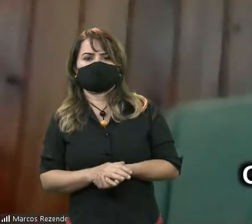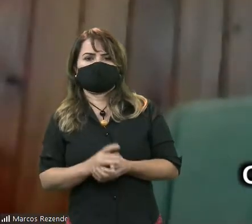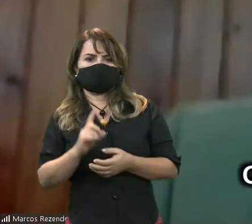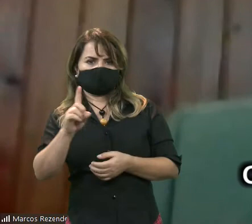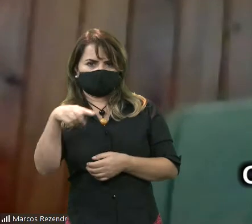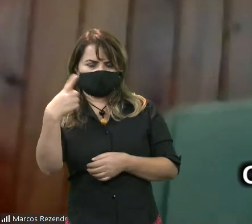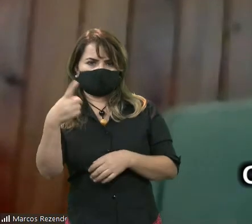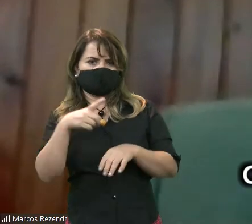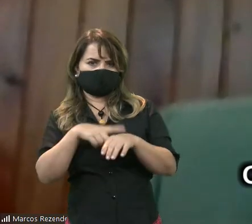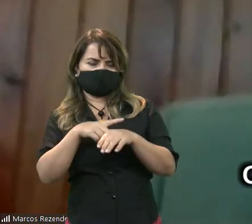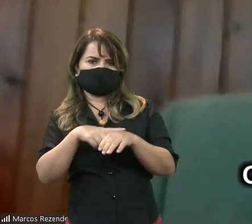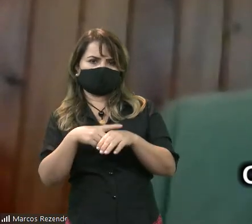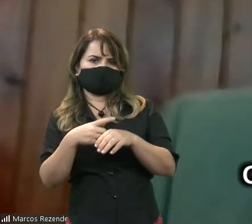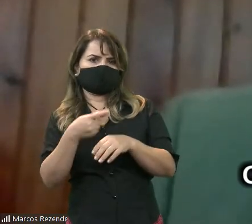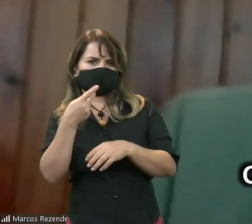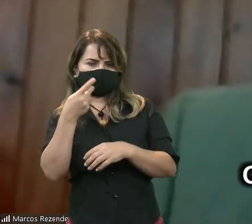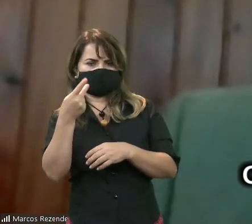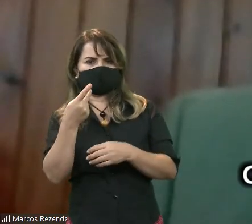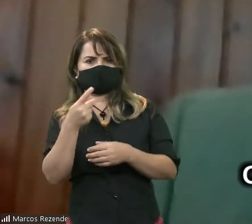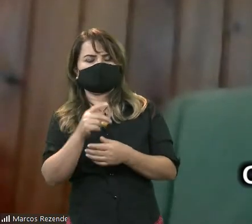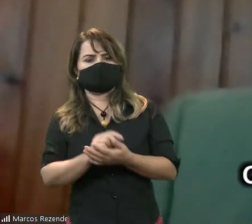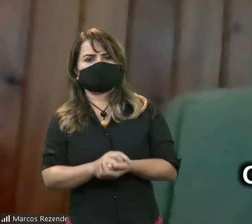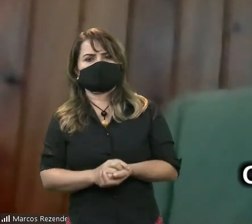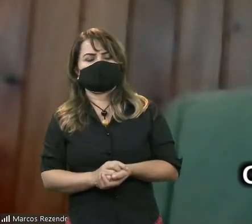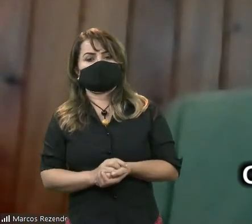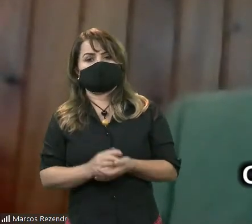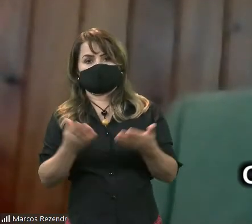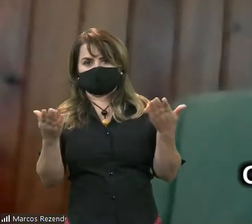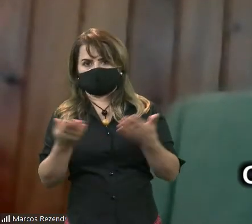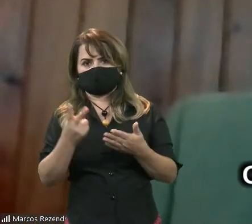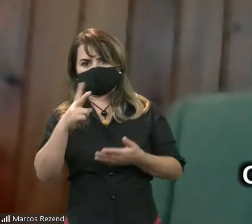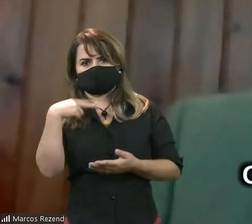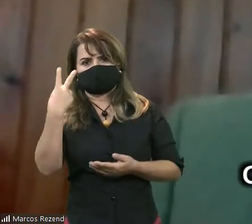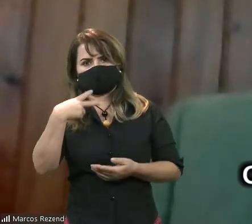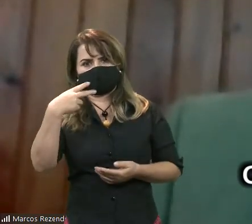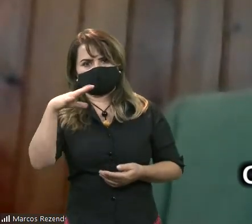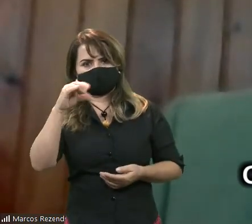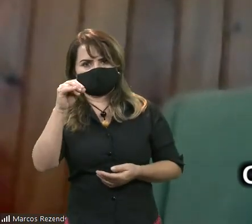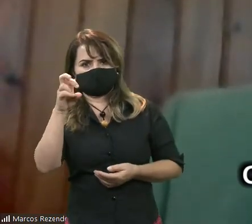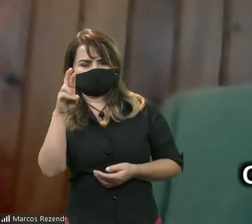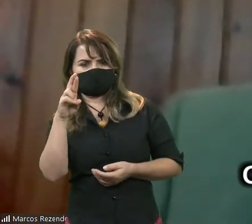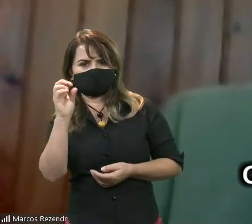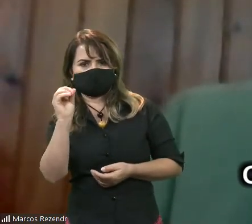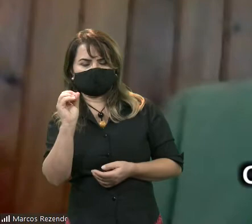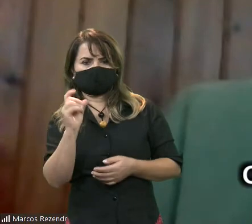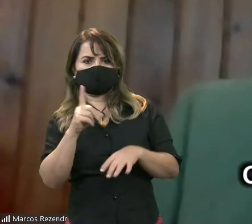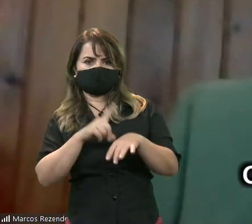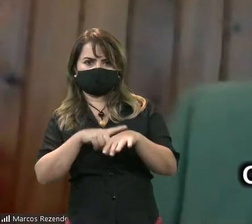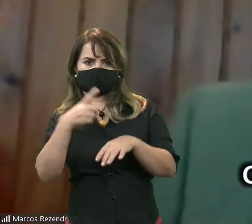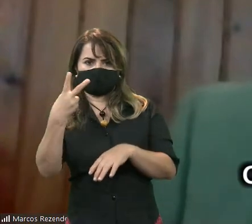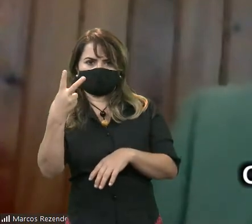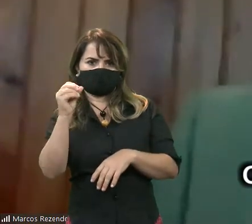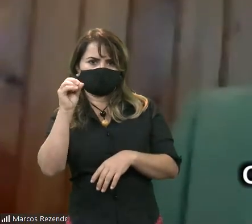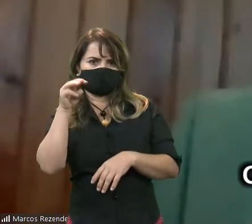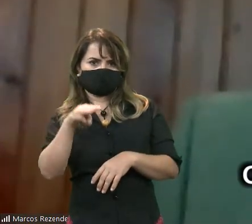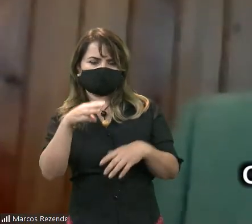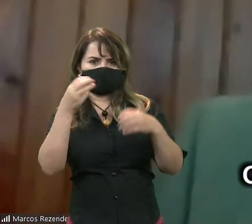Excelência será preservado. Com a palavra, o vereador Cícero do Ceasa, que dispõe de 20